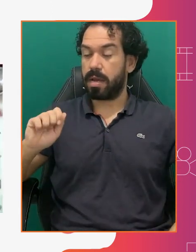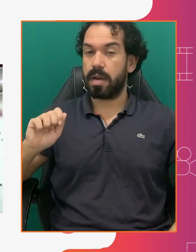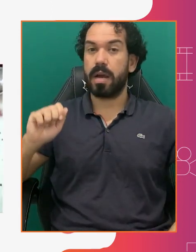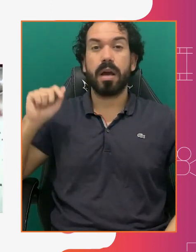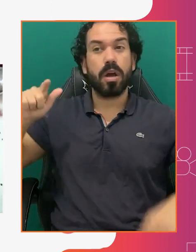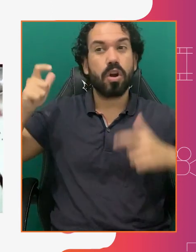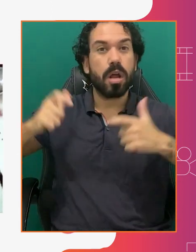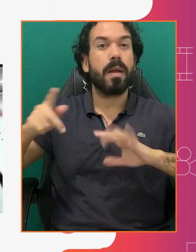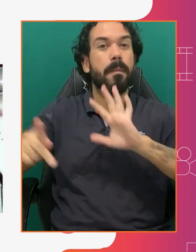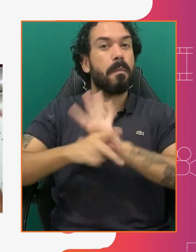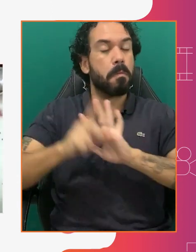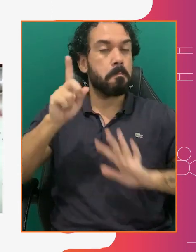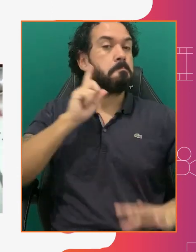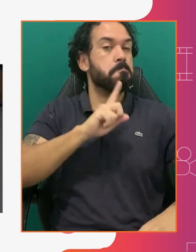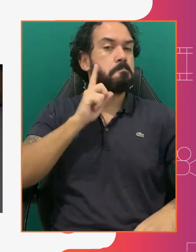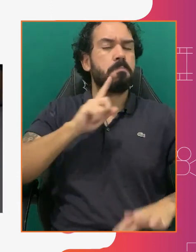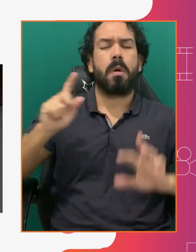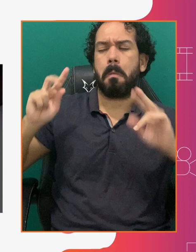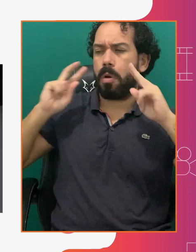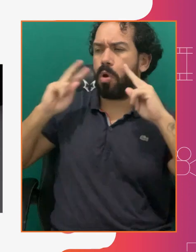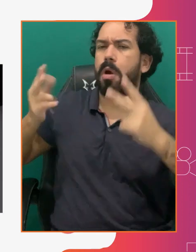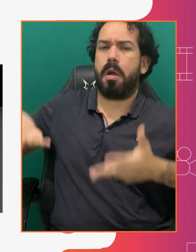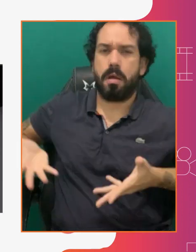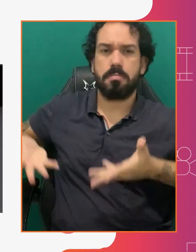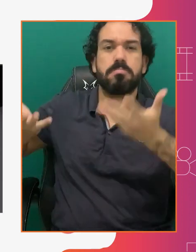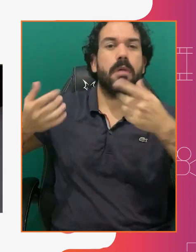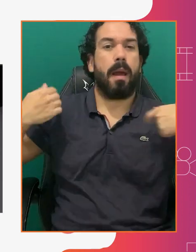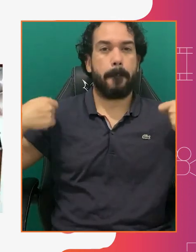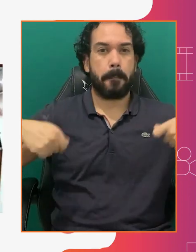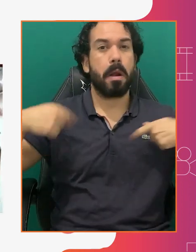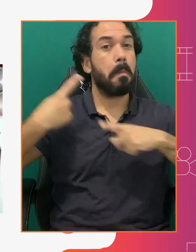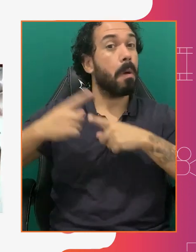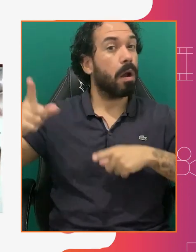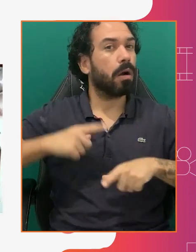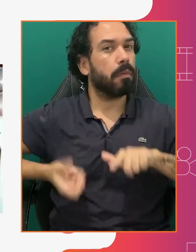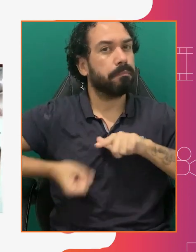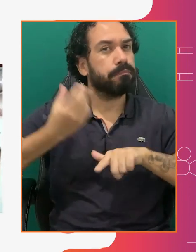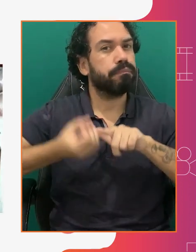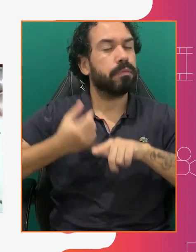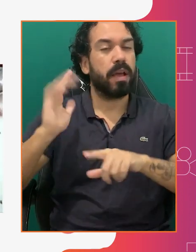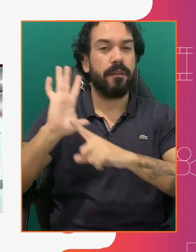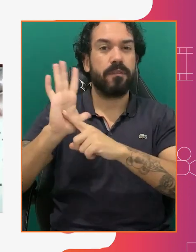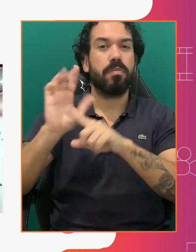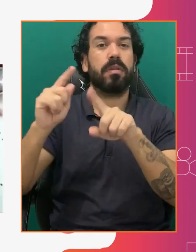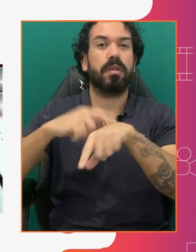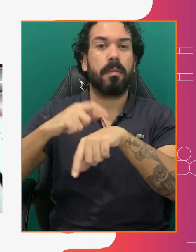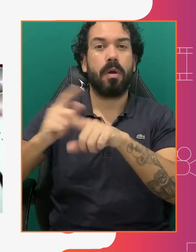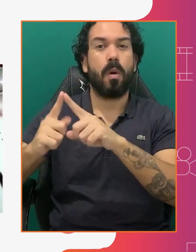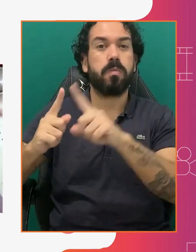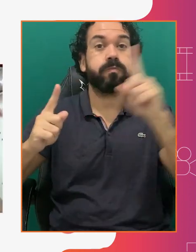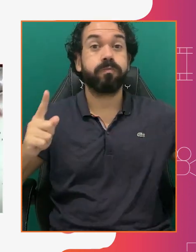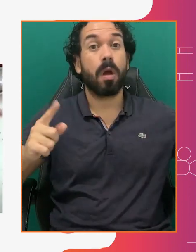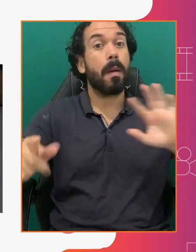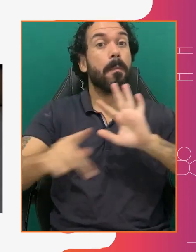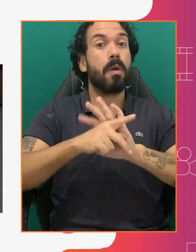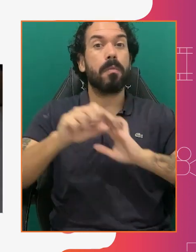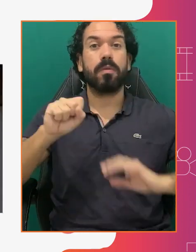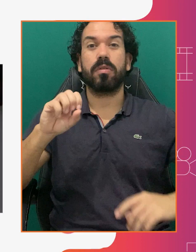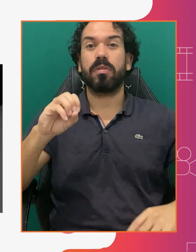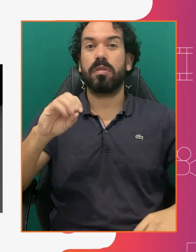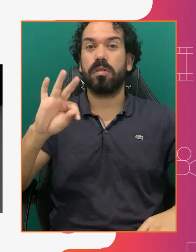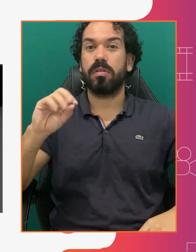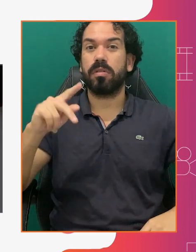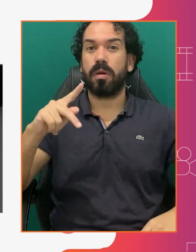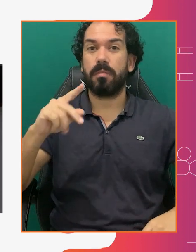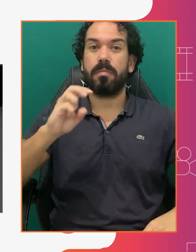um estúdio norte-americano que também merece todo o reconhecimento pelas suas produções de longa-metragem em stop motion, como